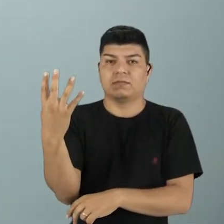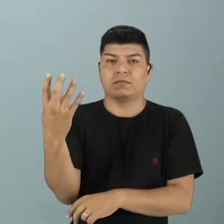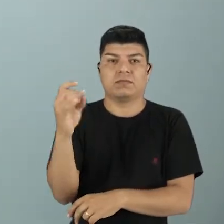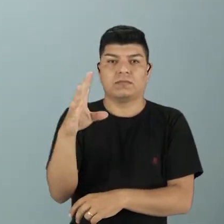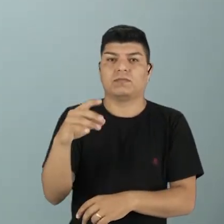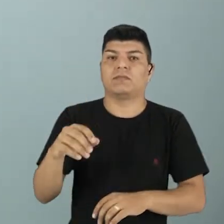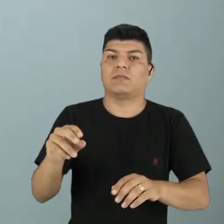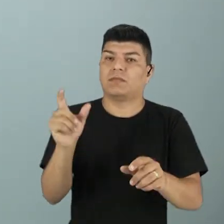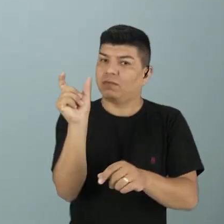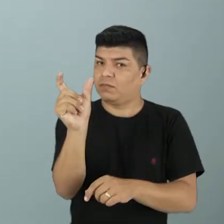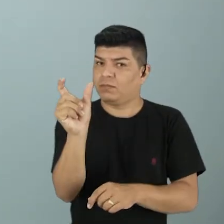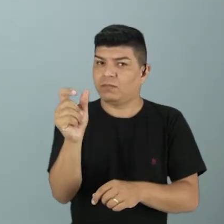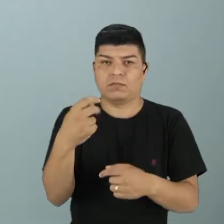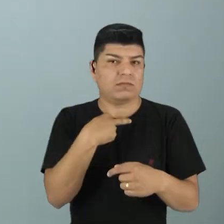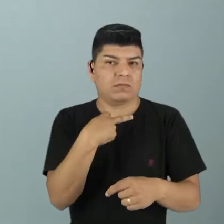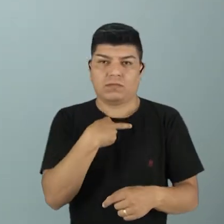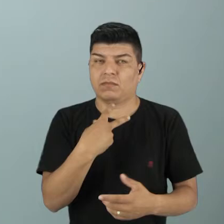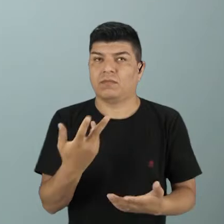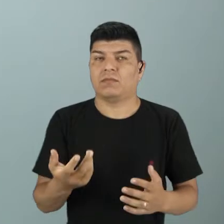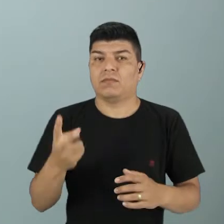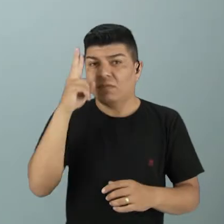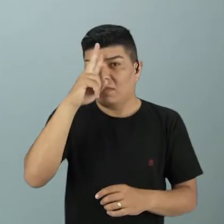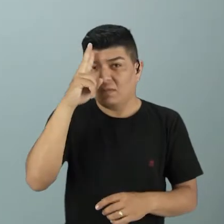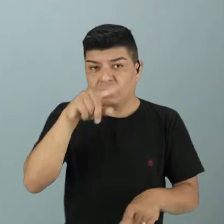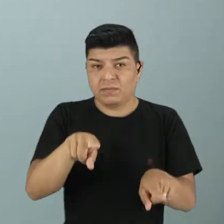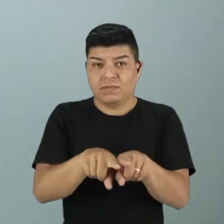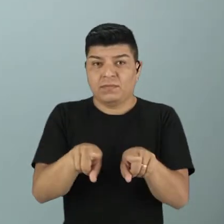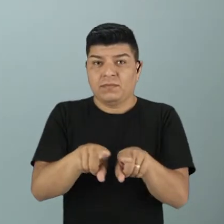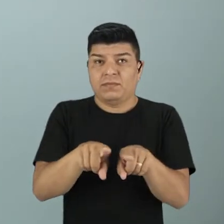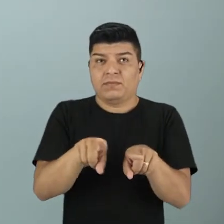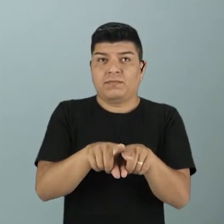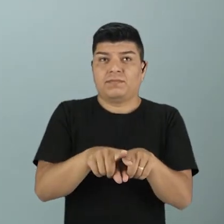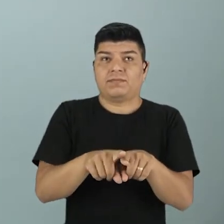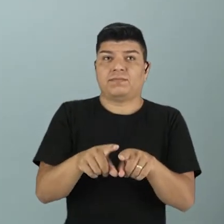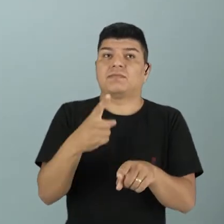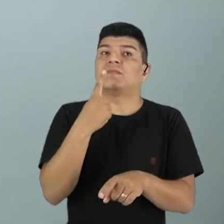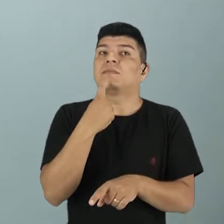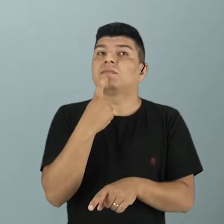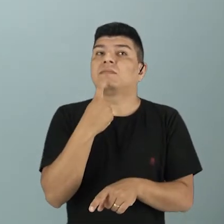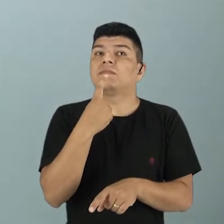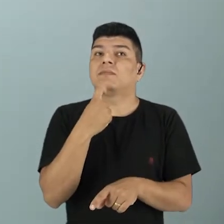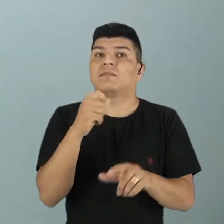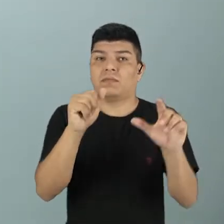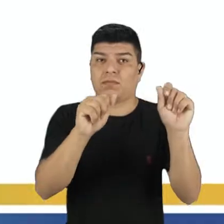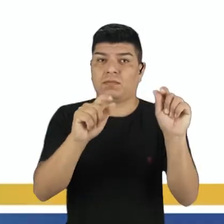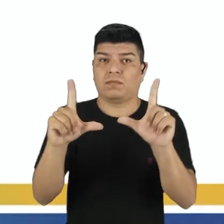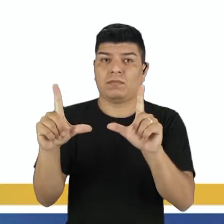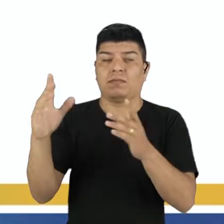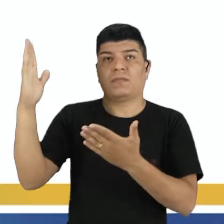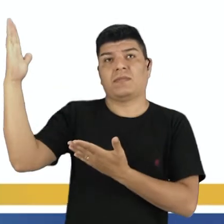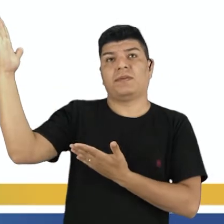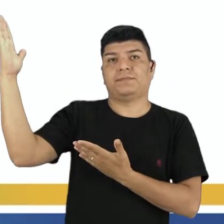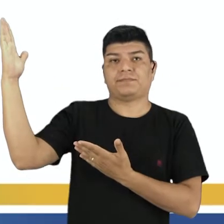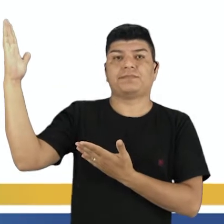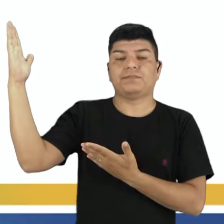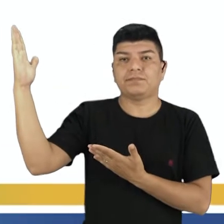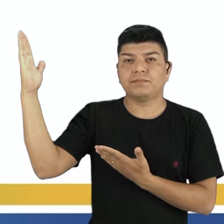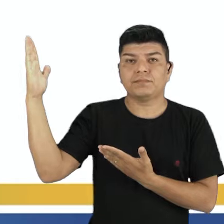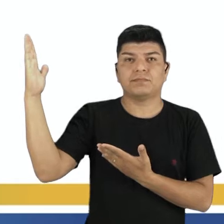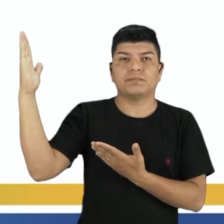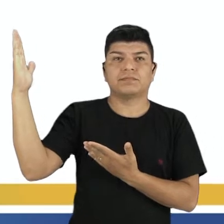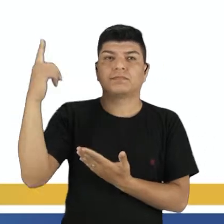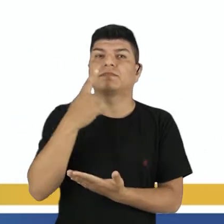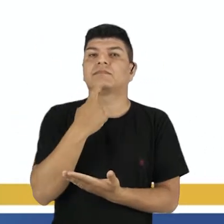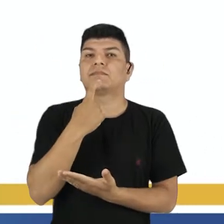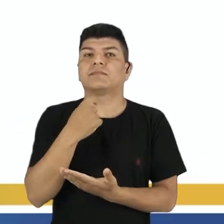não o substantivo incontável. E só para lembrar para vocês aí no quadrinho vermelho, que está aparecendo para vocês na tela, esse quadrinho